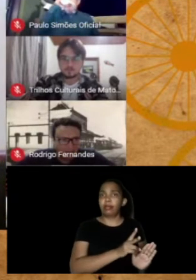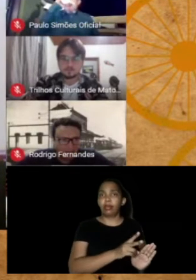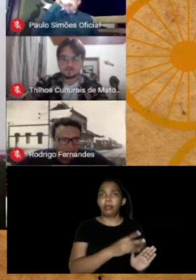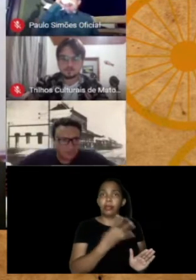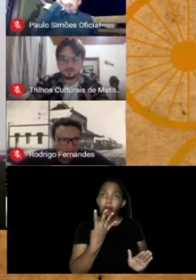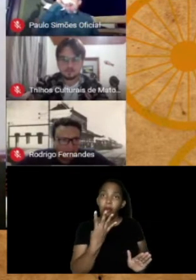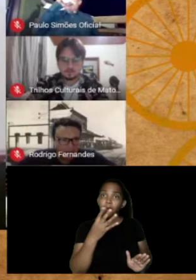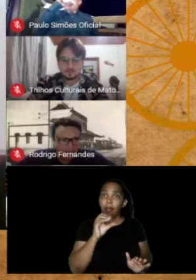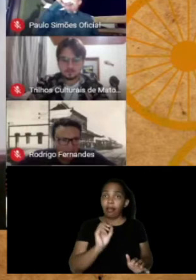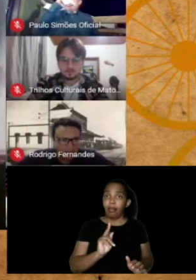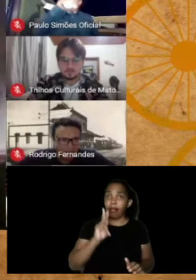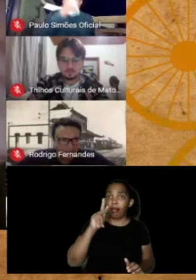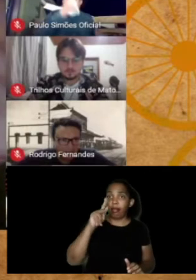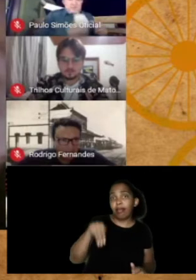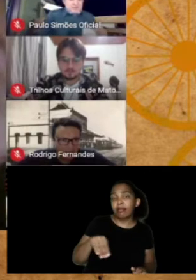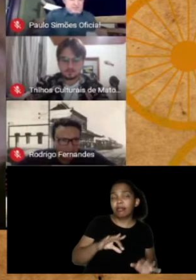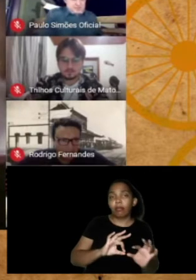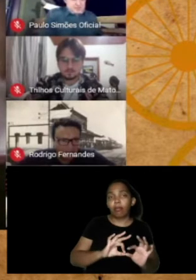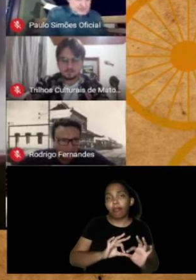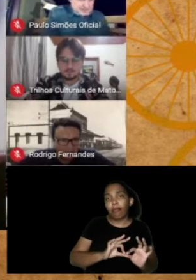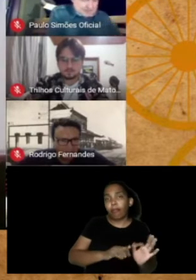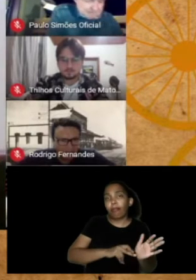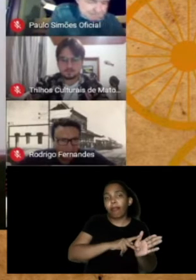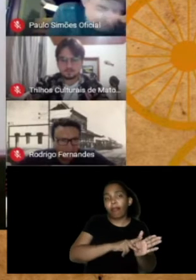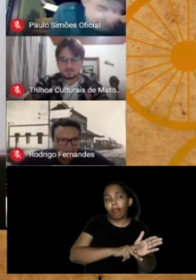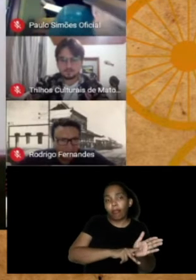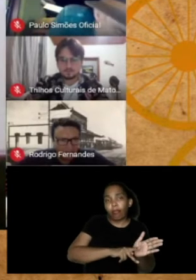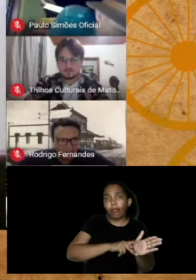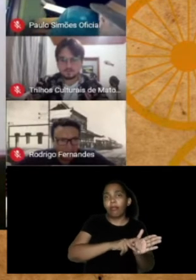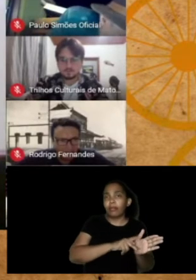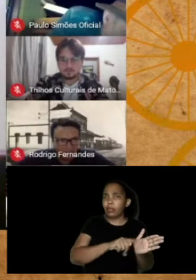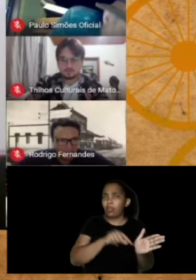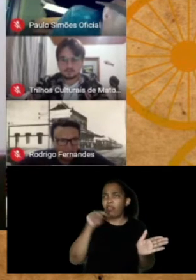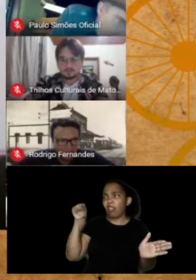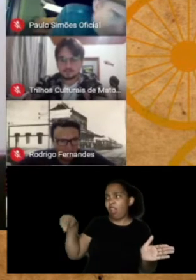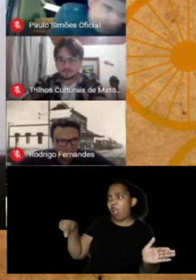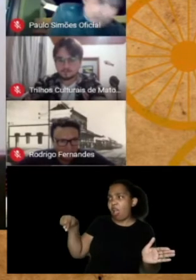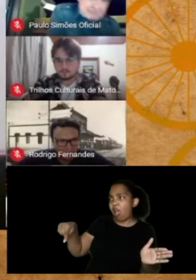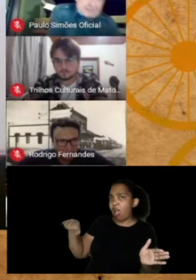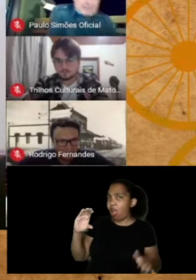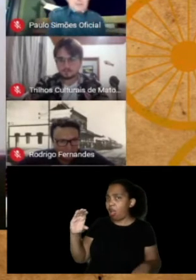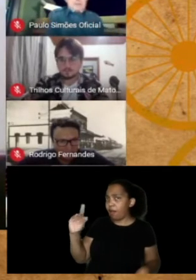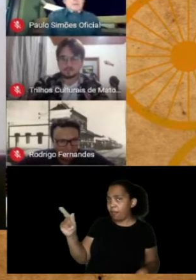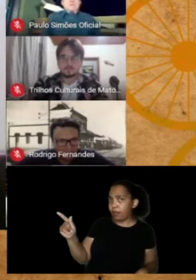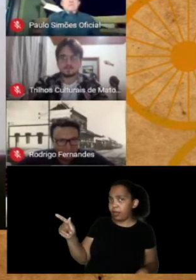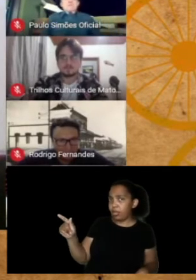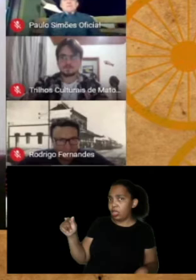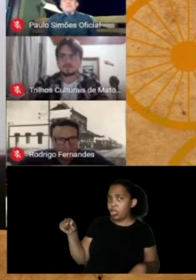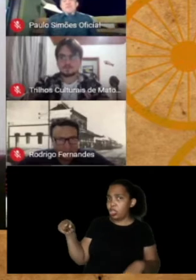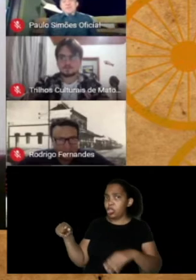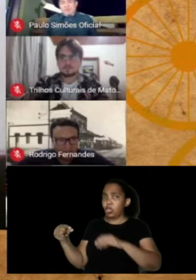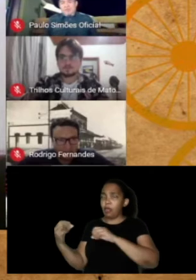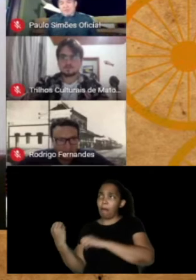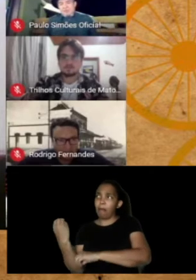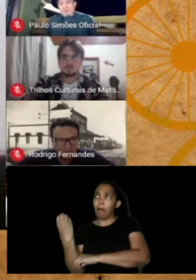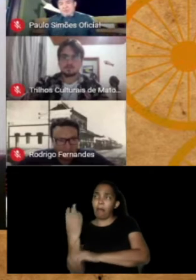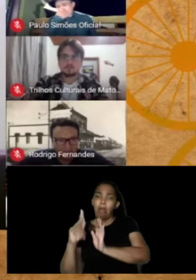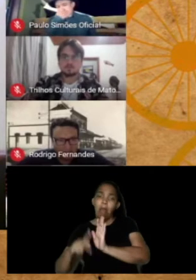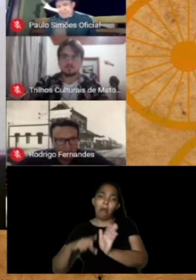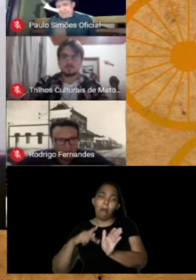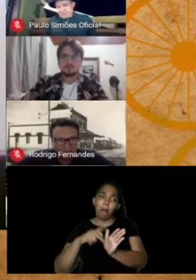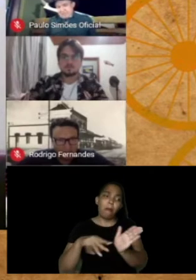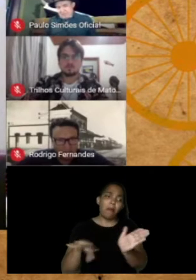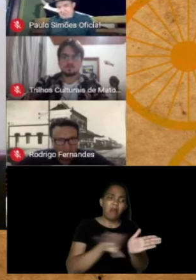por hora. Aí agora você sai de Campo Grande, 8 horas da manhã, para chegar em Miranda, 6 horas da